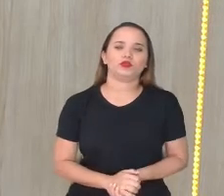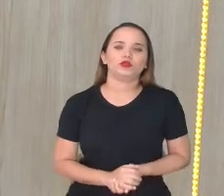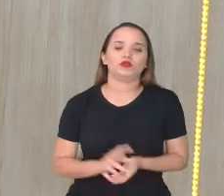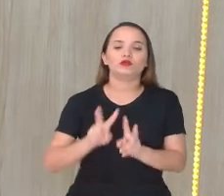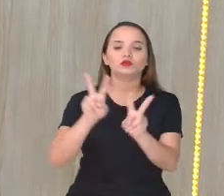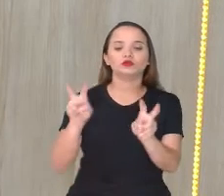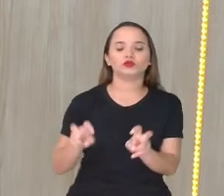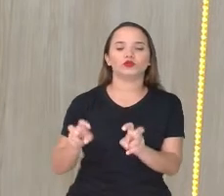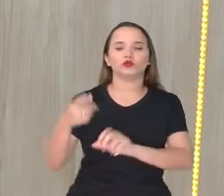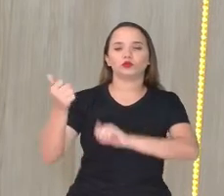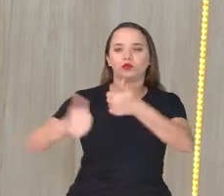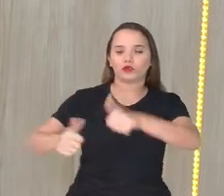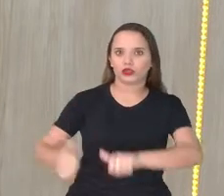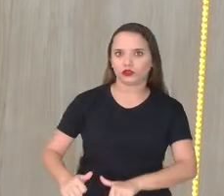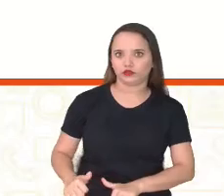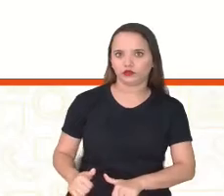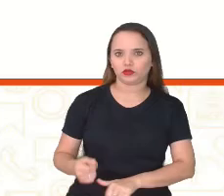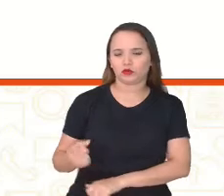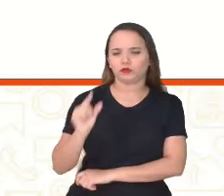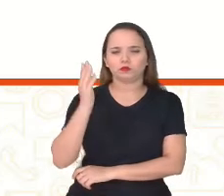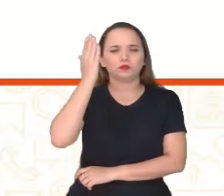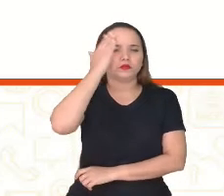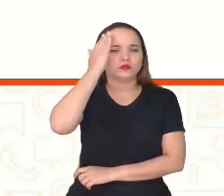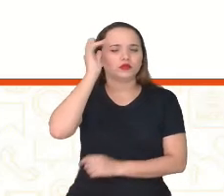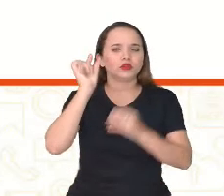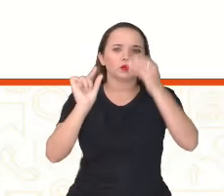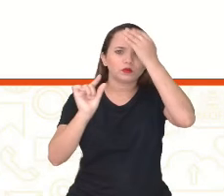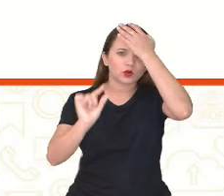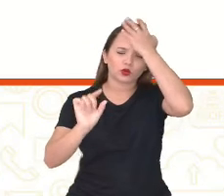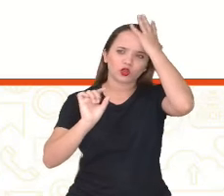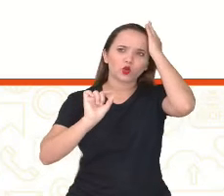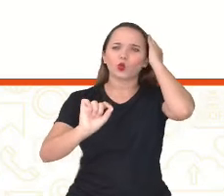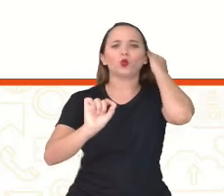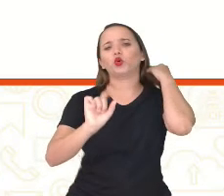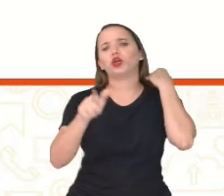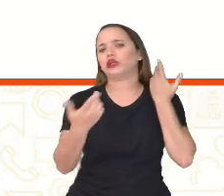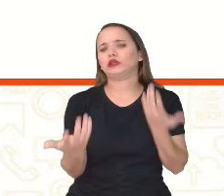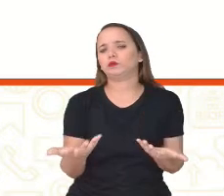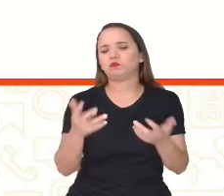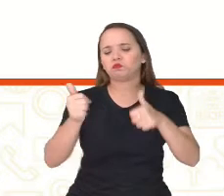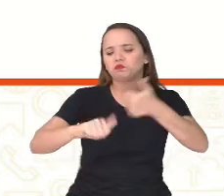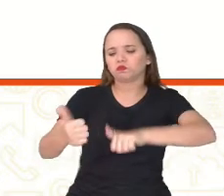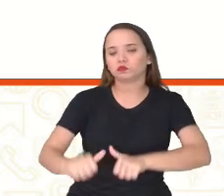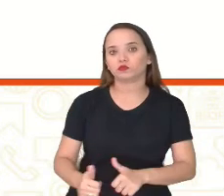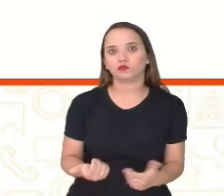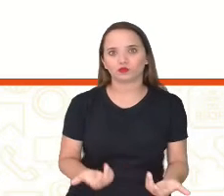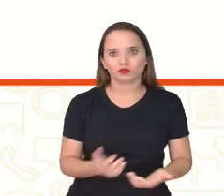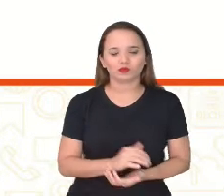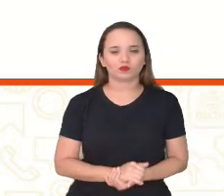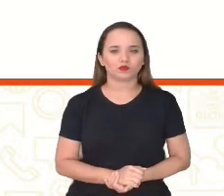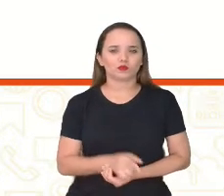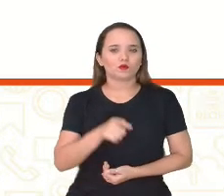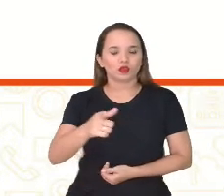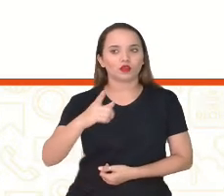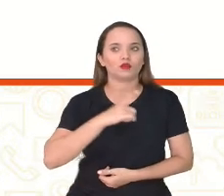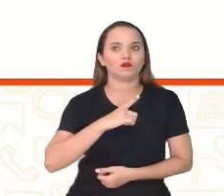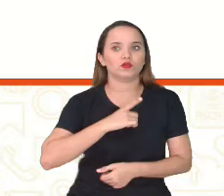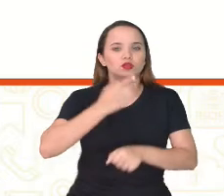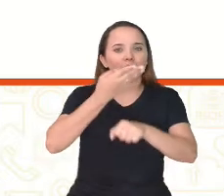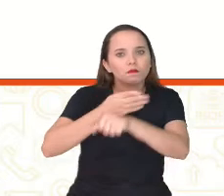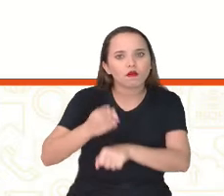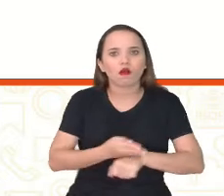falar sobre avaliação. Vamos entender um pouquinho o que é avaliar. Avaliar é você ter uma